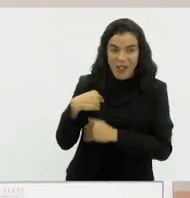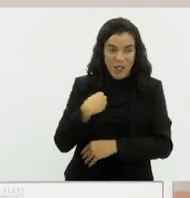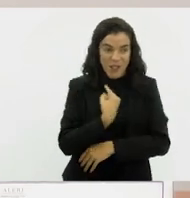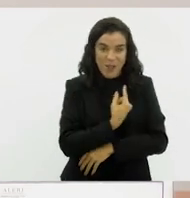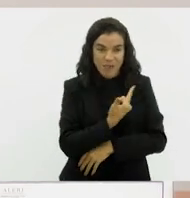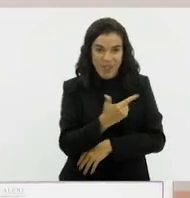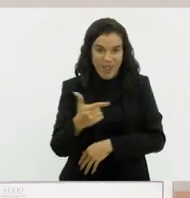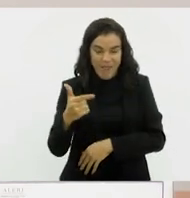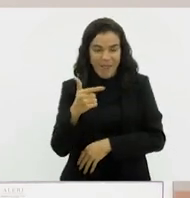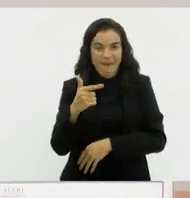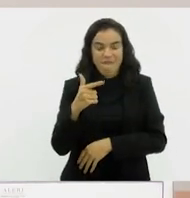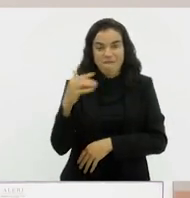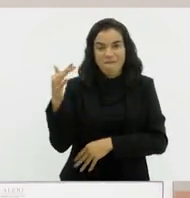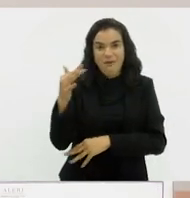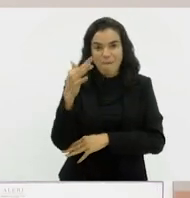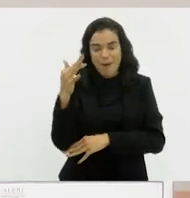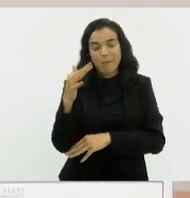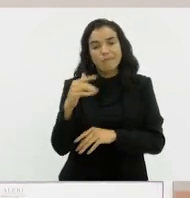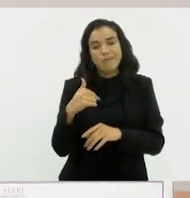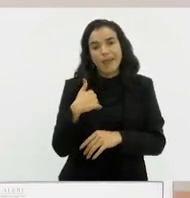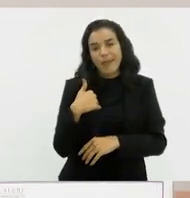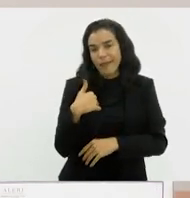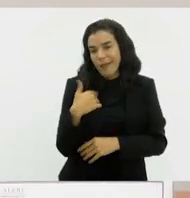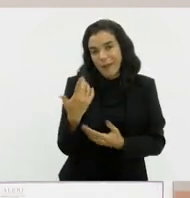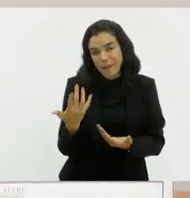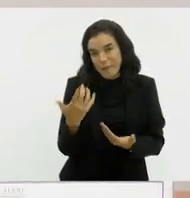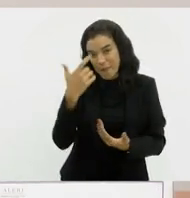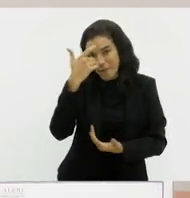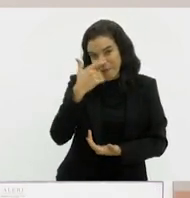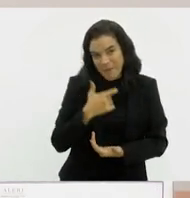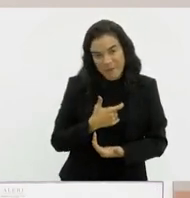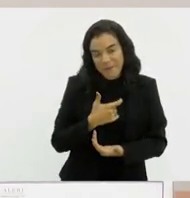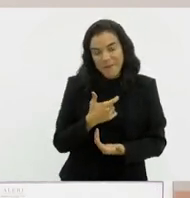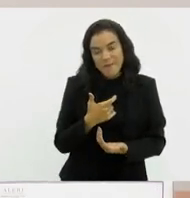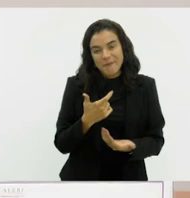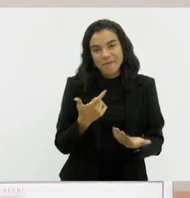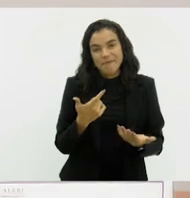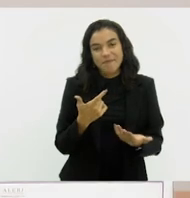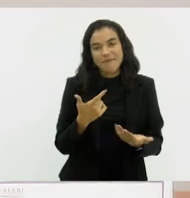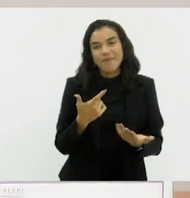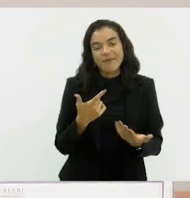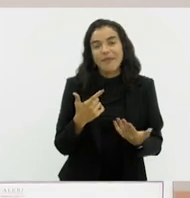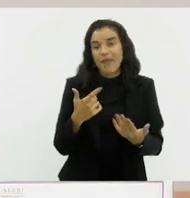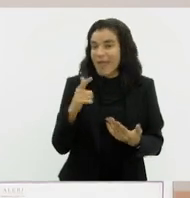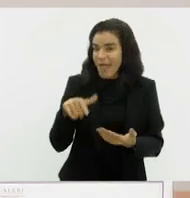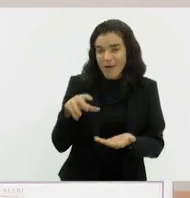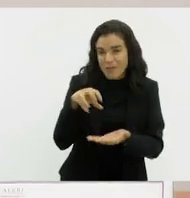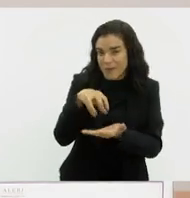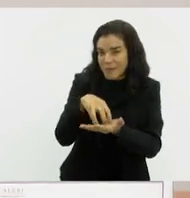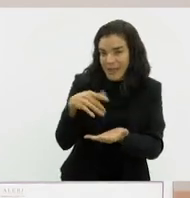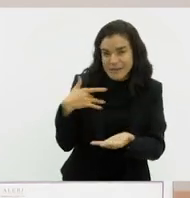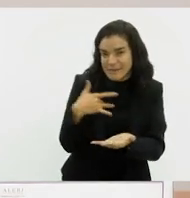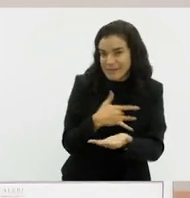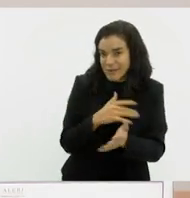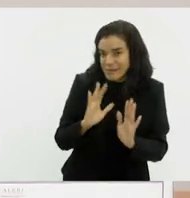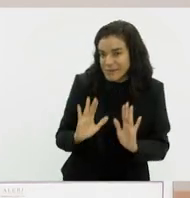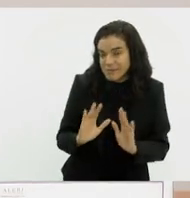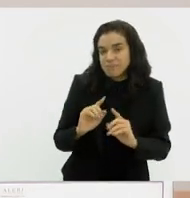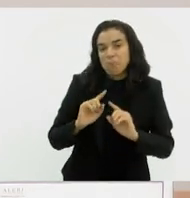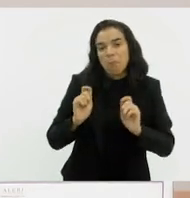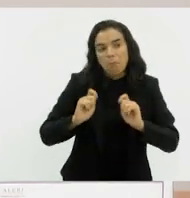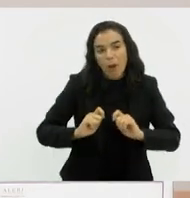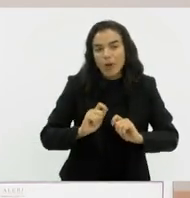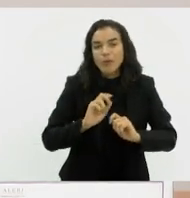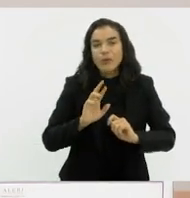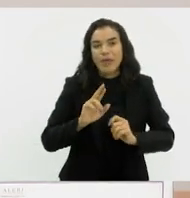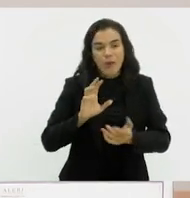reconhecimento formal, eu não posso me afastar, né? E exatamente, que é um equipamento de saúde. Pode não ser um equipamento